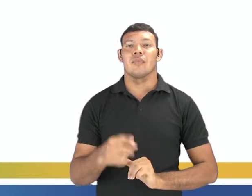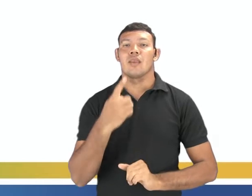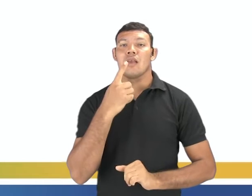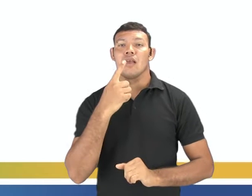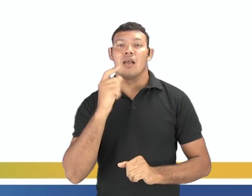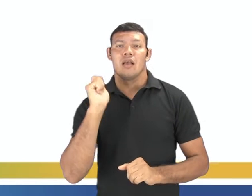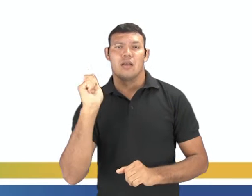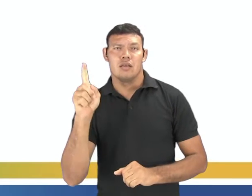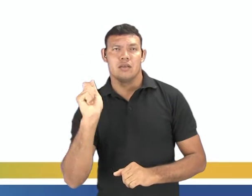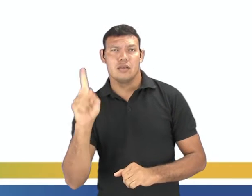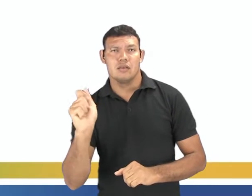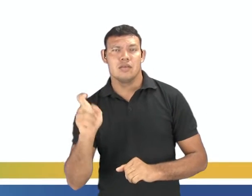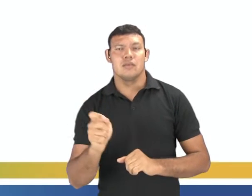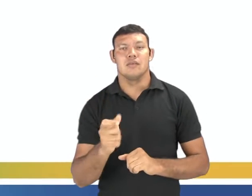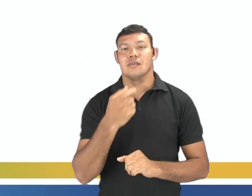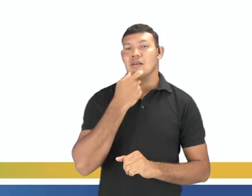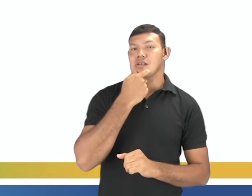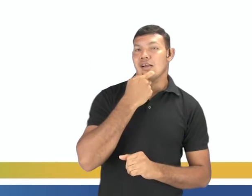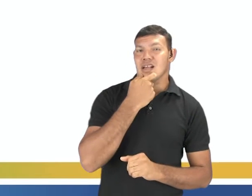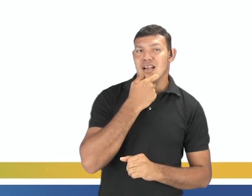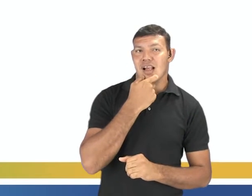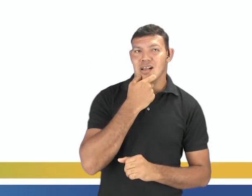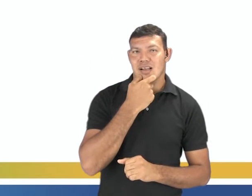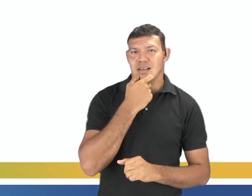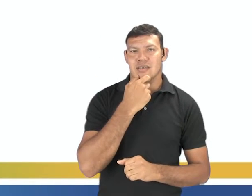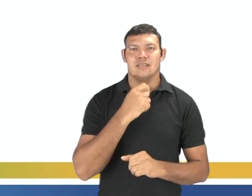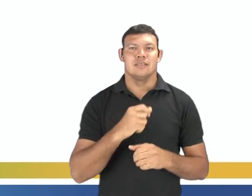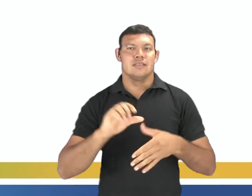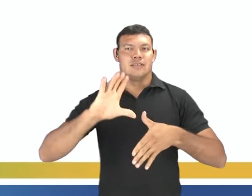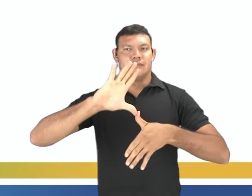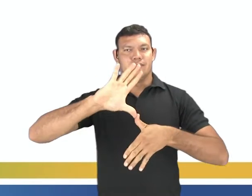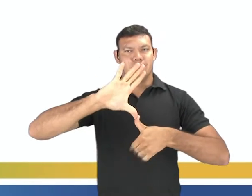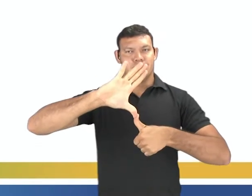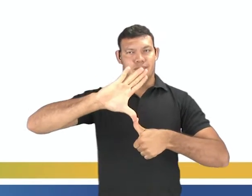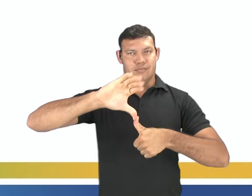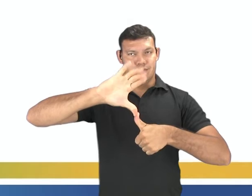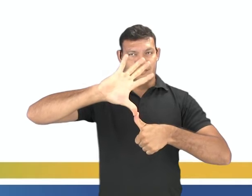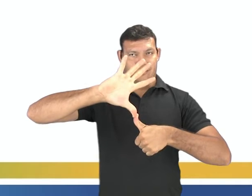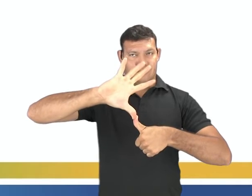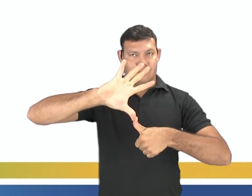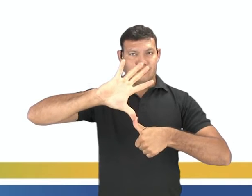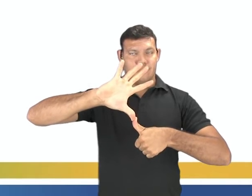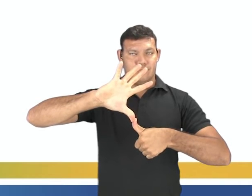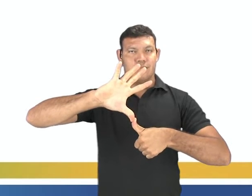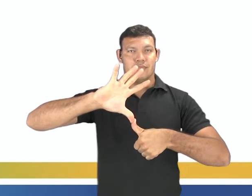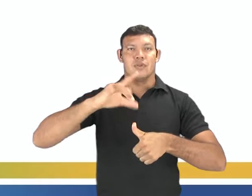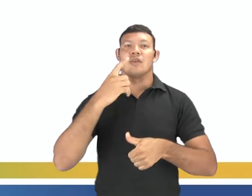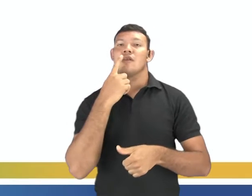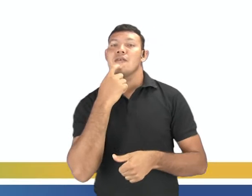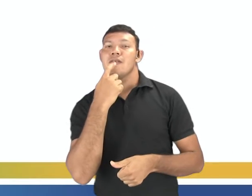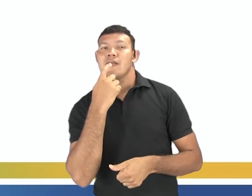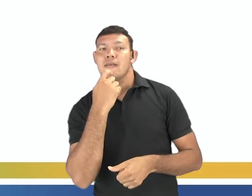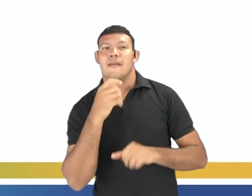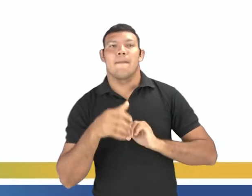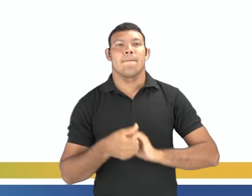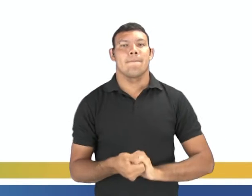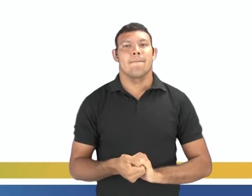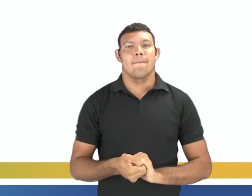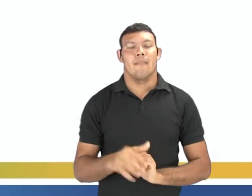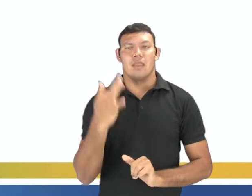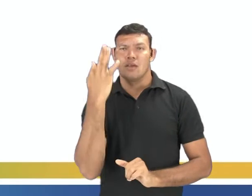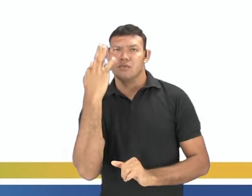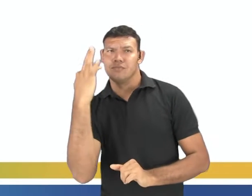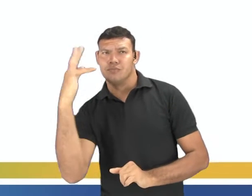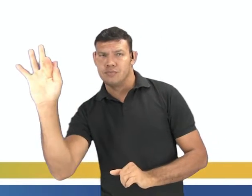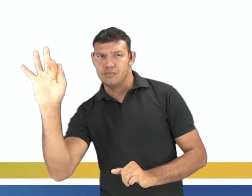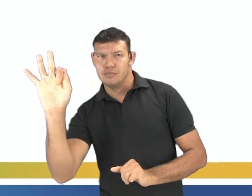também a presença da Grã-Bretanha na parte mais ao norte do continente, de vermelho a presença dos